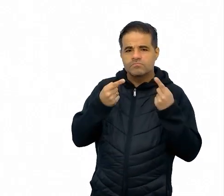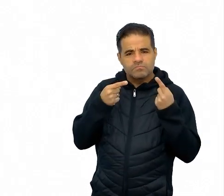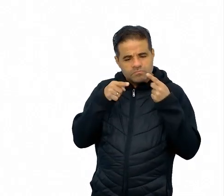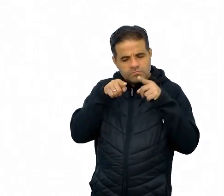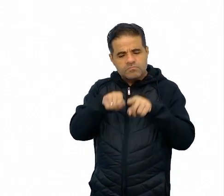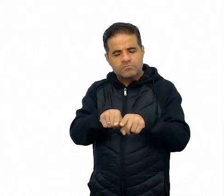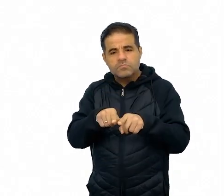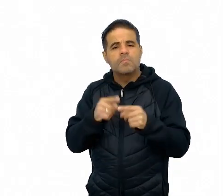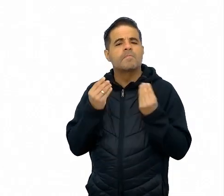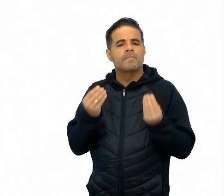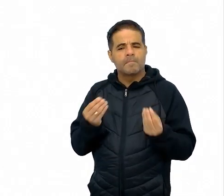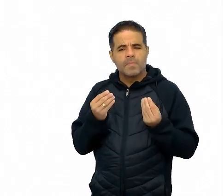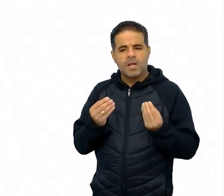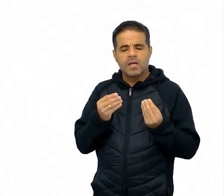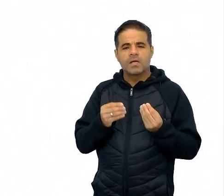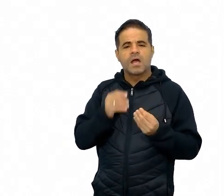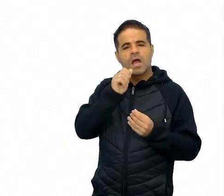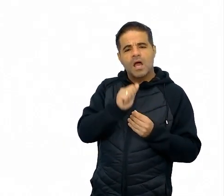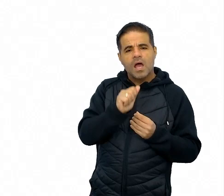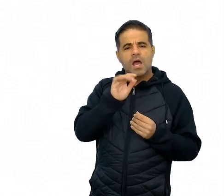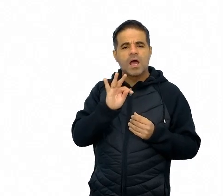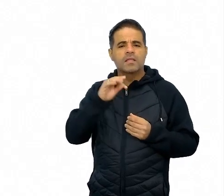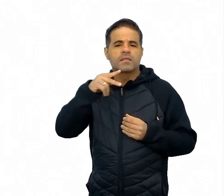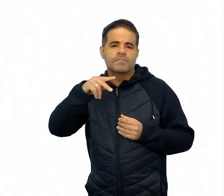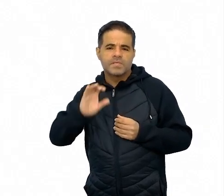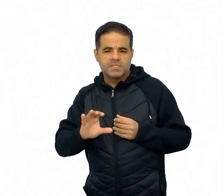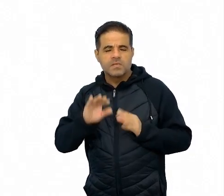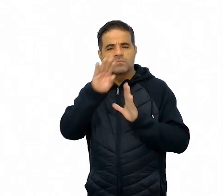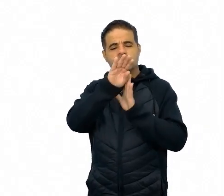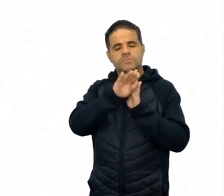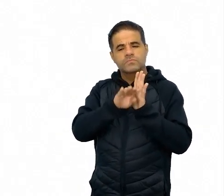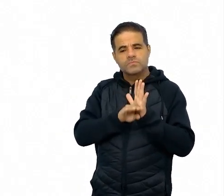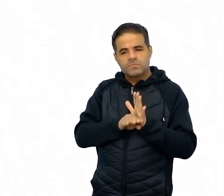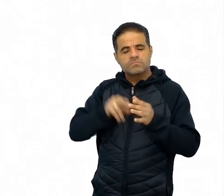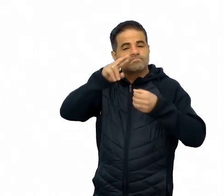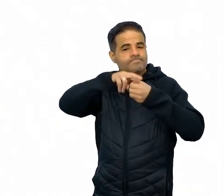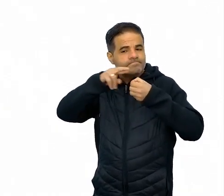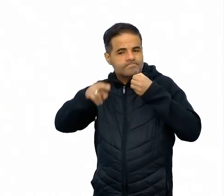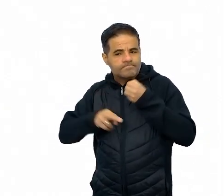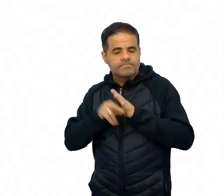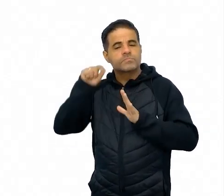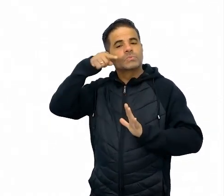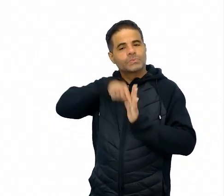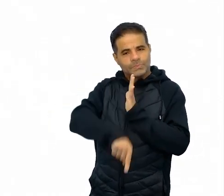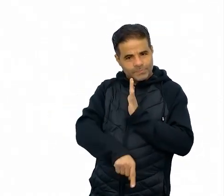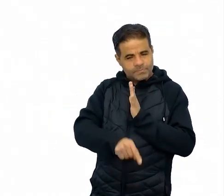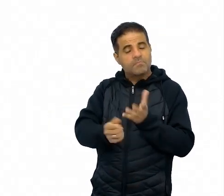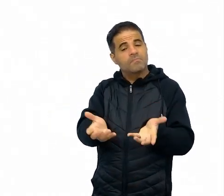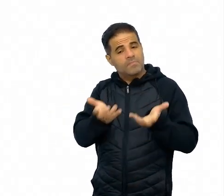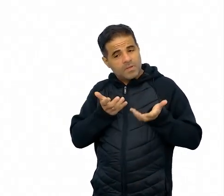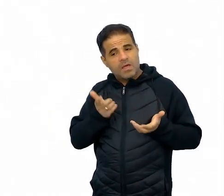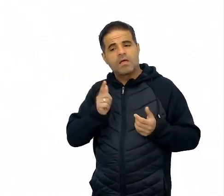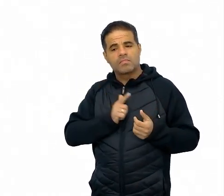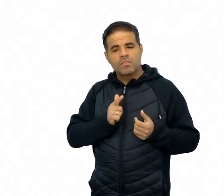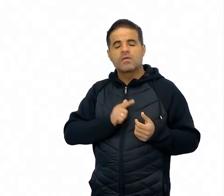né, para fazer o ATPC do Programa de Recuperação e Aprofundamento,